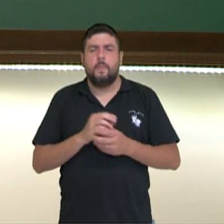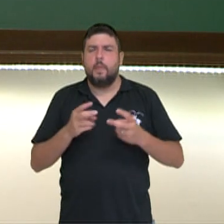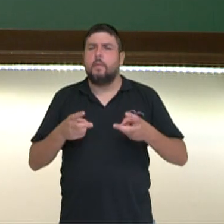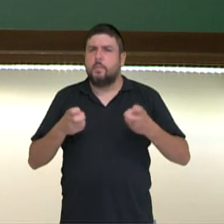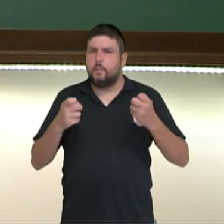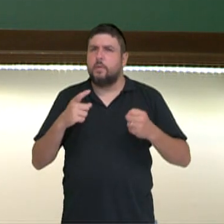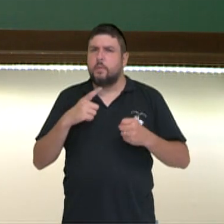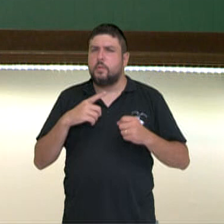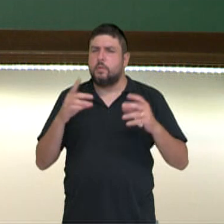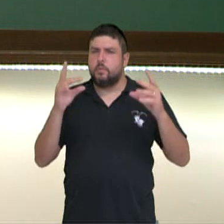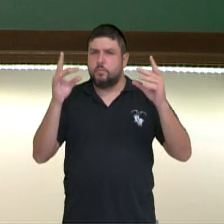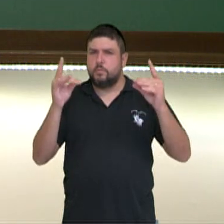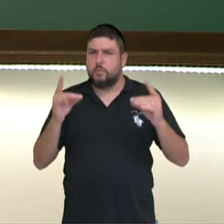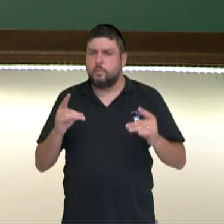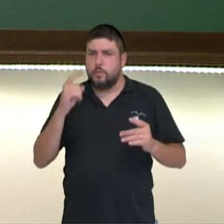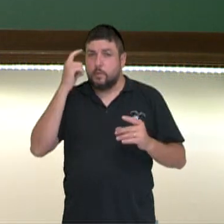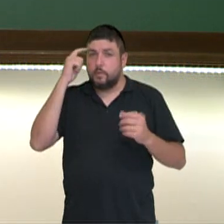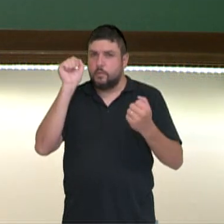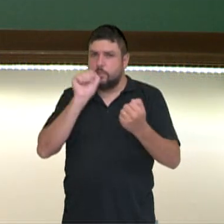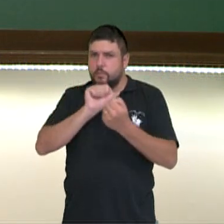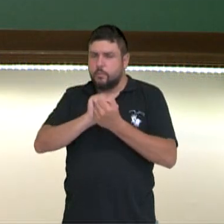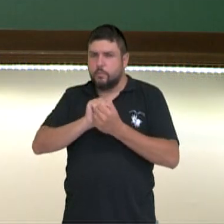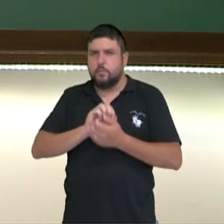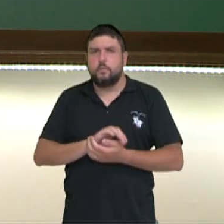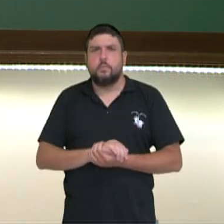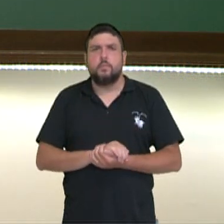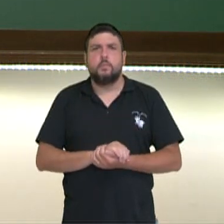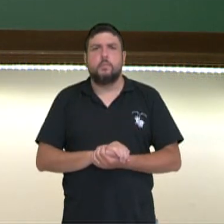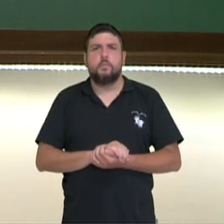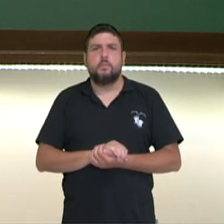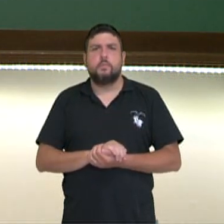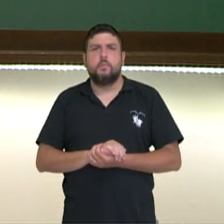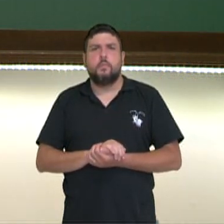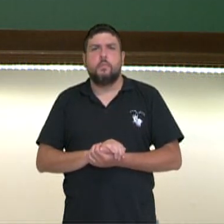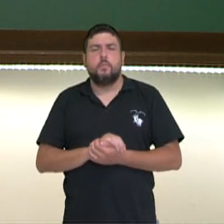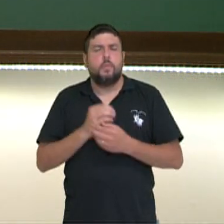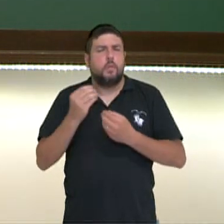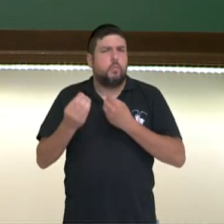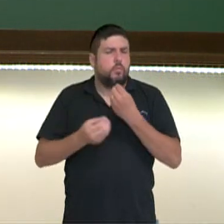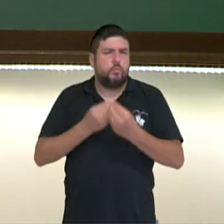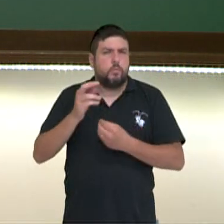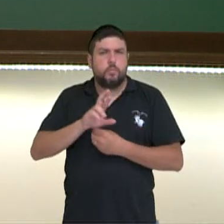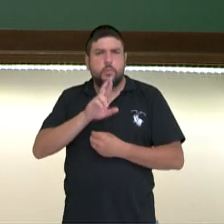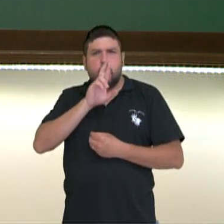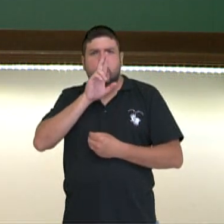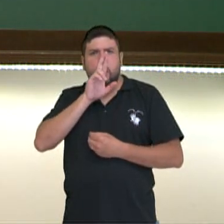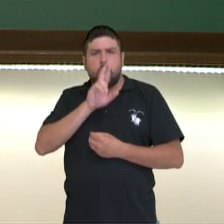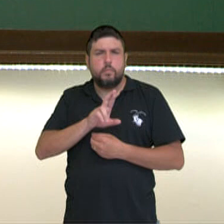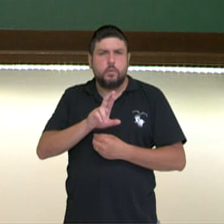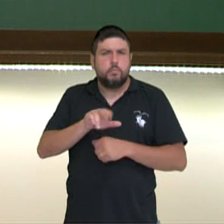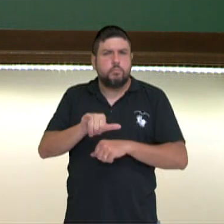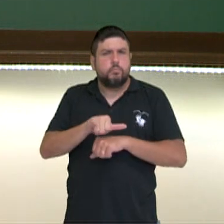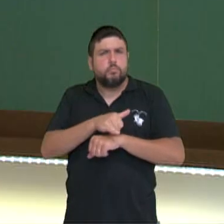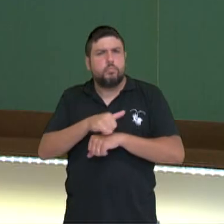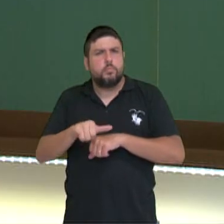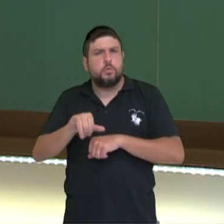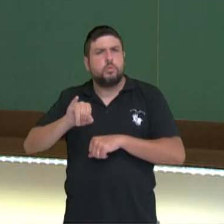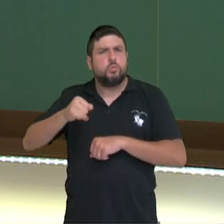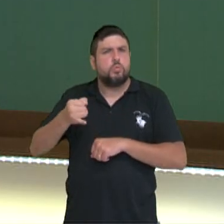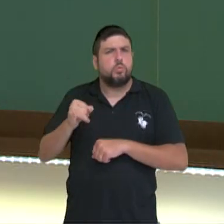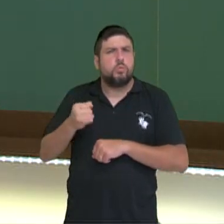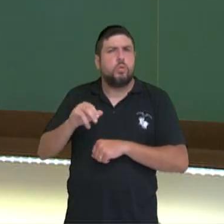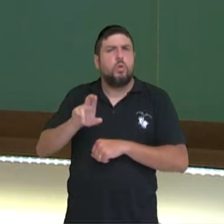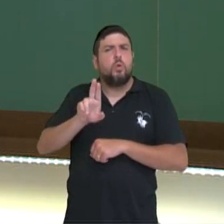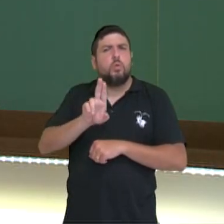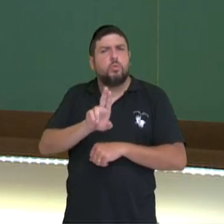coisinha para a gente pensar juntos aí e raciocinar. De que modo a gente pode resolver essa situação da Júlia usando porcentagem?